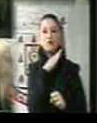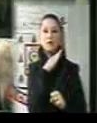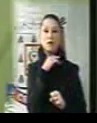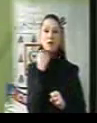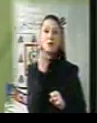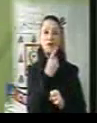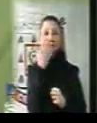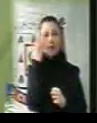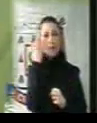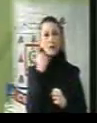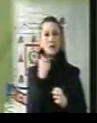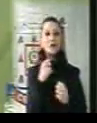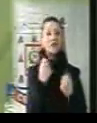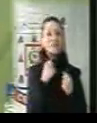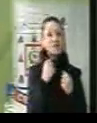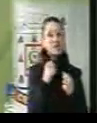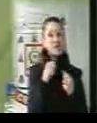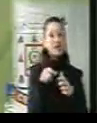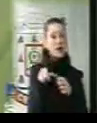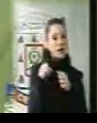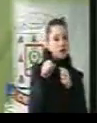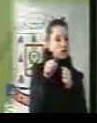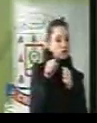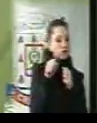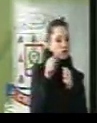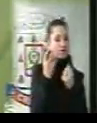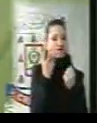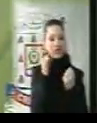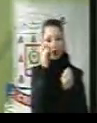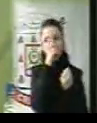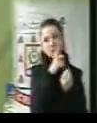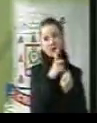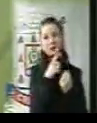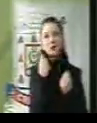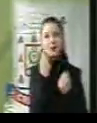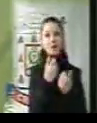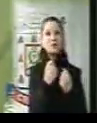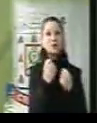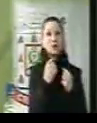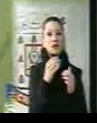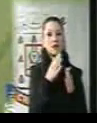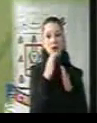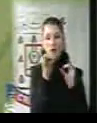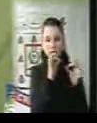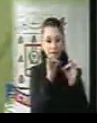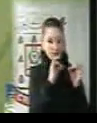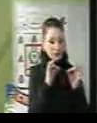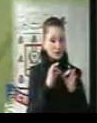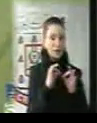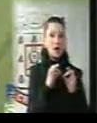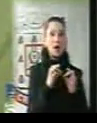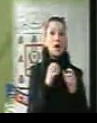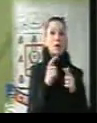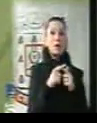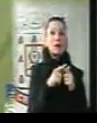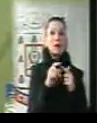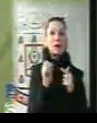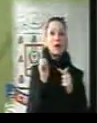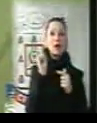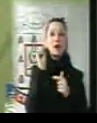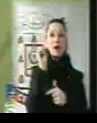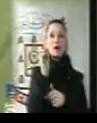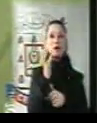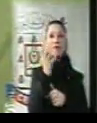é curta. Então nós temos que nos cobrir com a coberta que temos, para não acontecer com o Brasil o que está acontecendo na